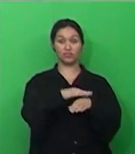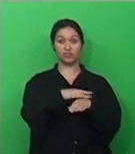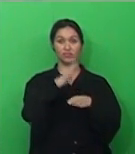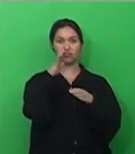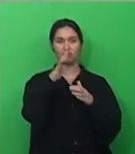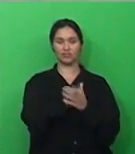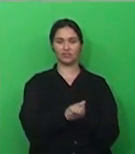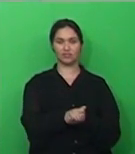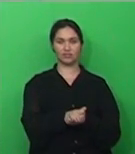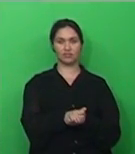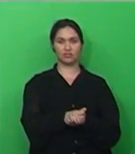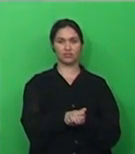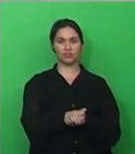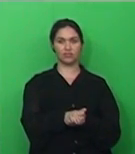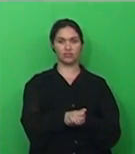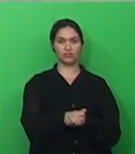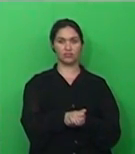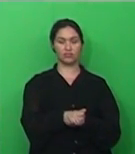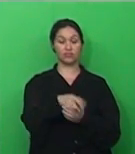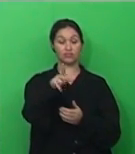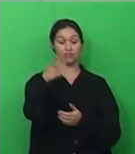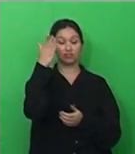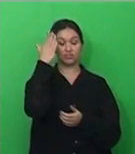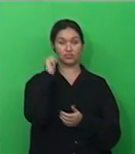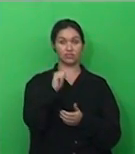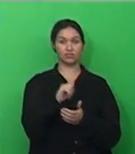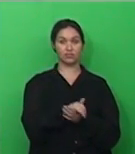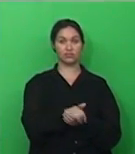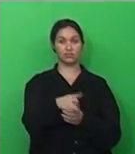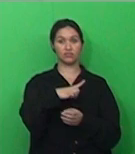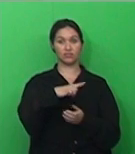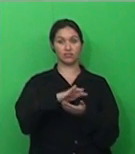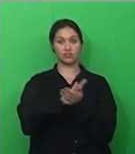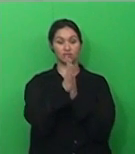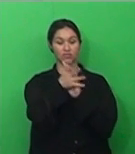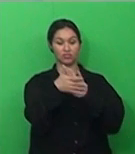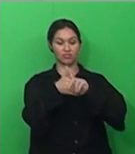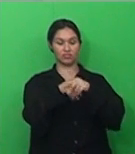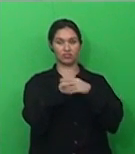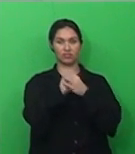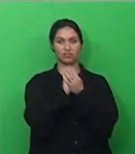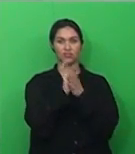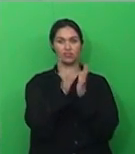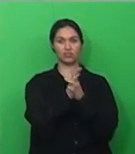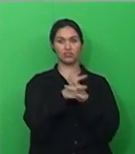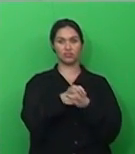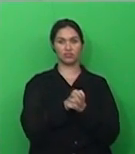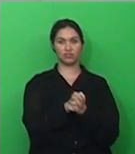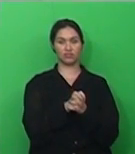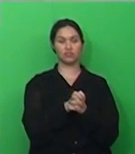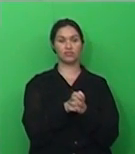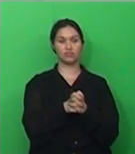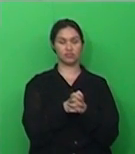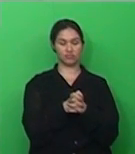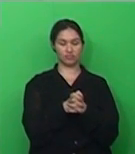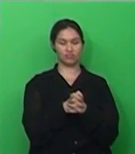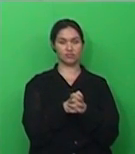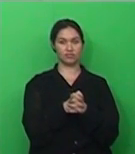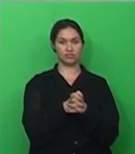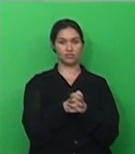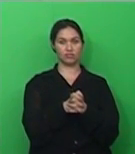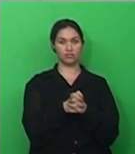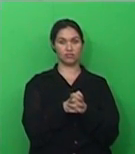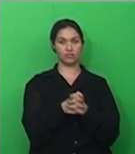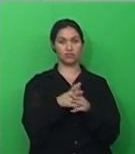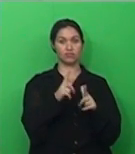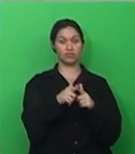Vossa Excelência, qualquer procedimento médico, não tem que lavar a mão, sabão de tudo quanto... É assim que você tem que fazer? Por que o senhor faz